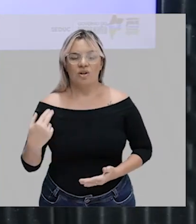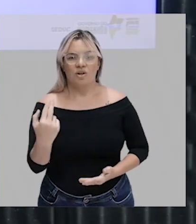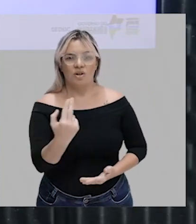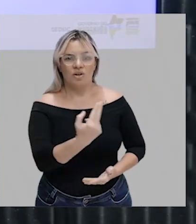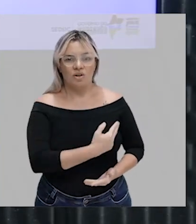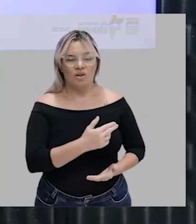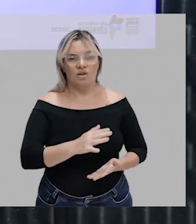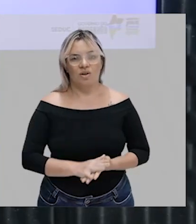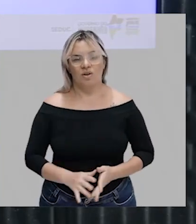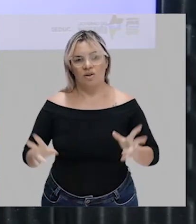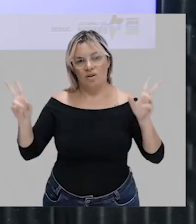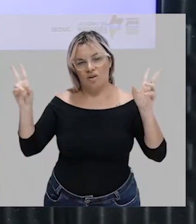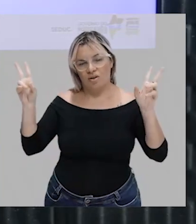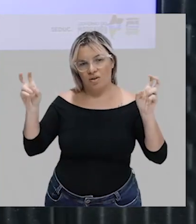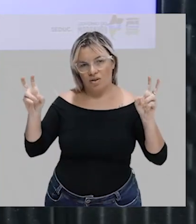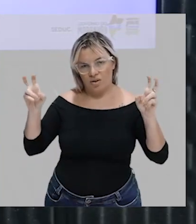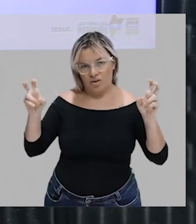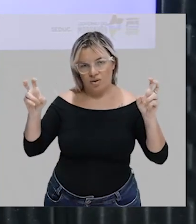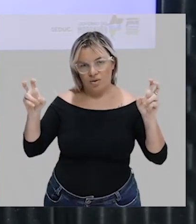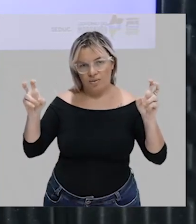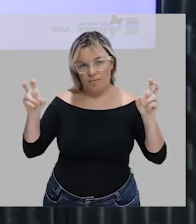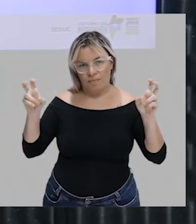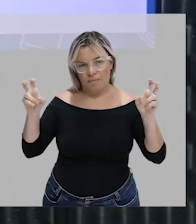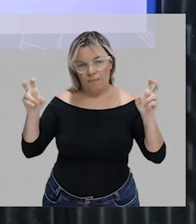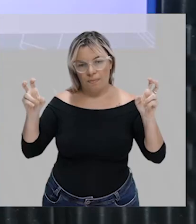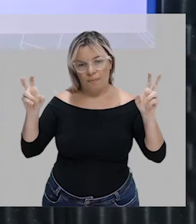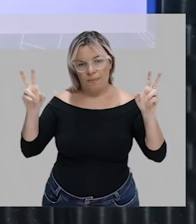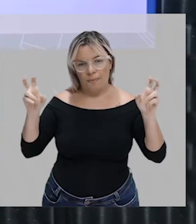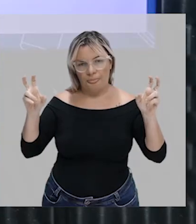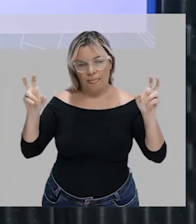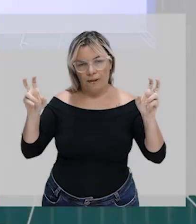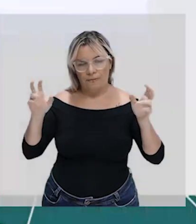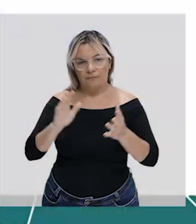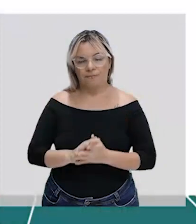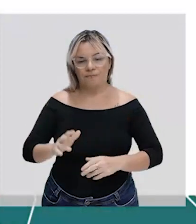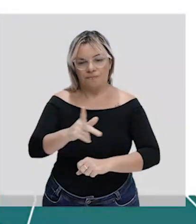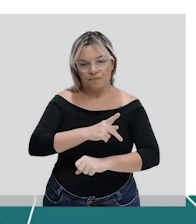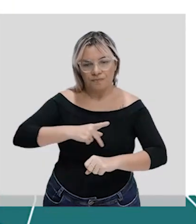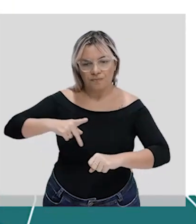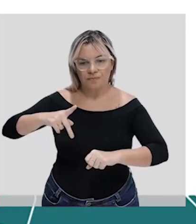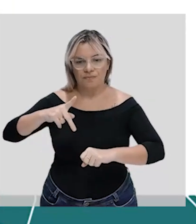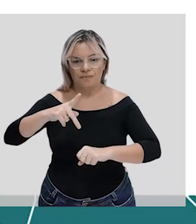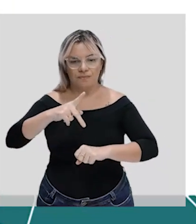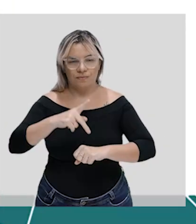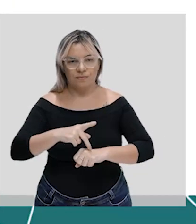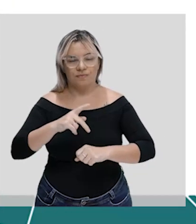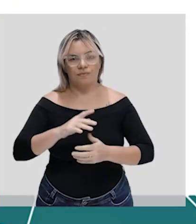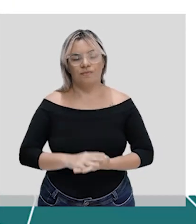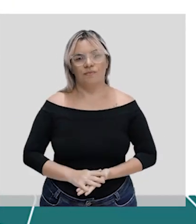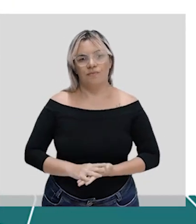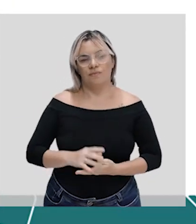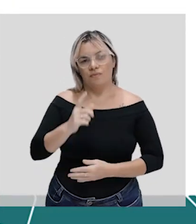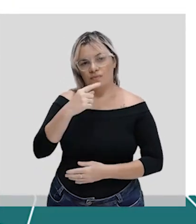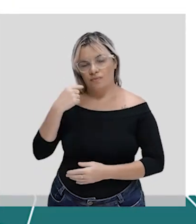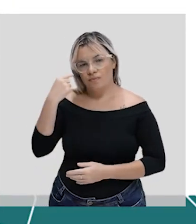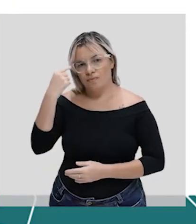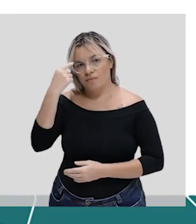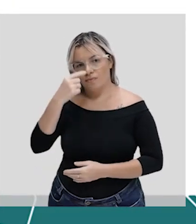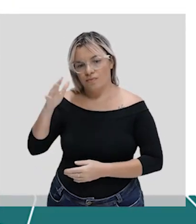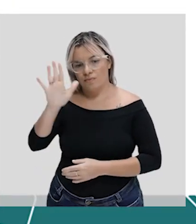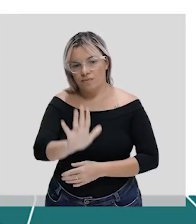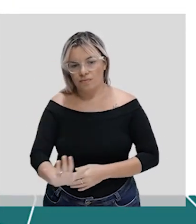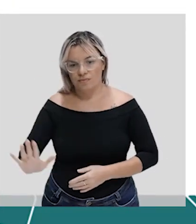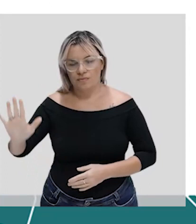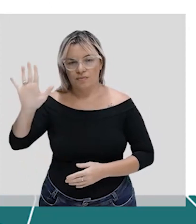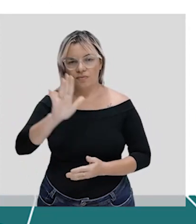uma temática de países hispanohablantes e as nacionalidades. Mas, de